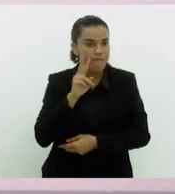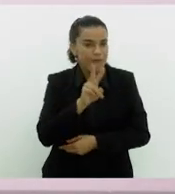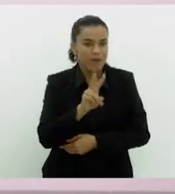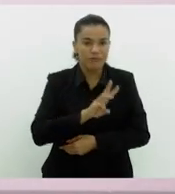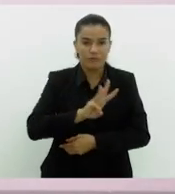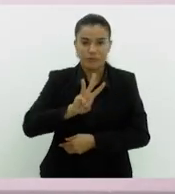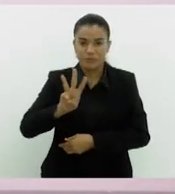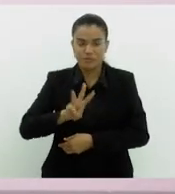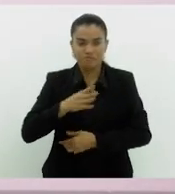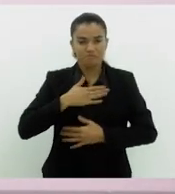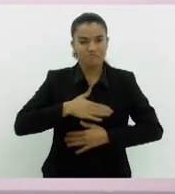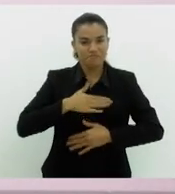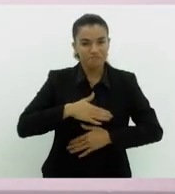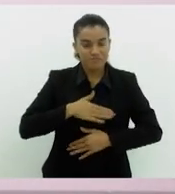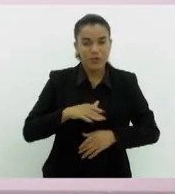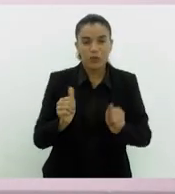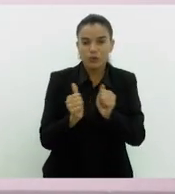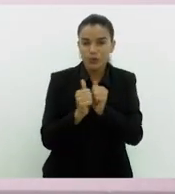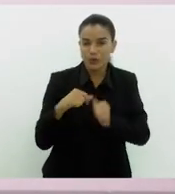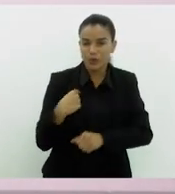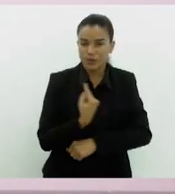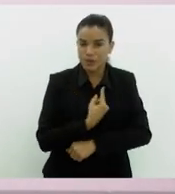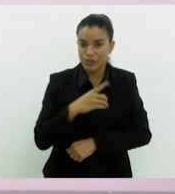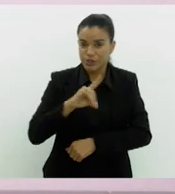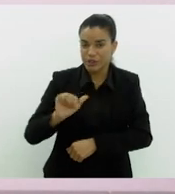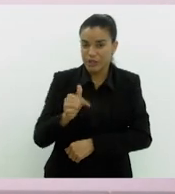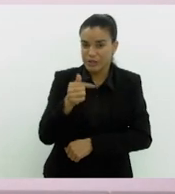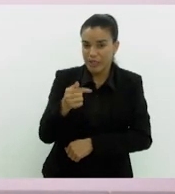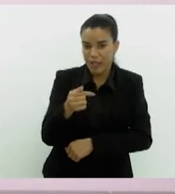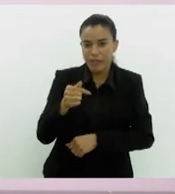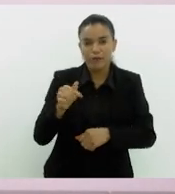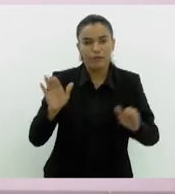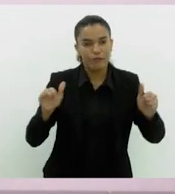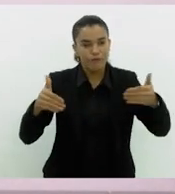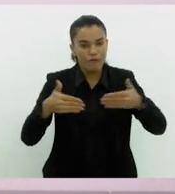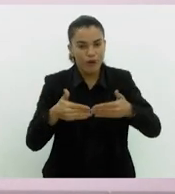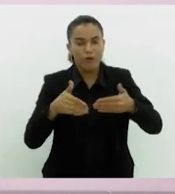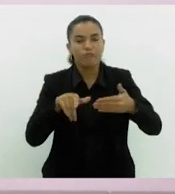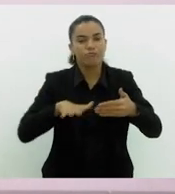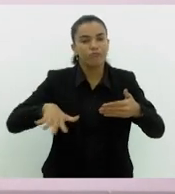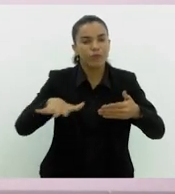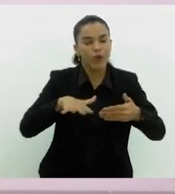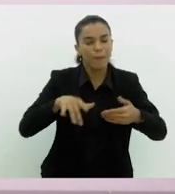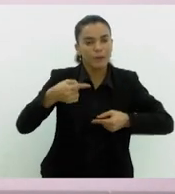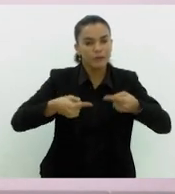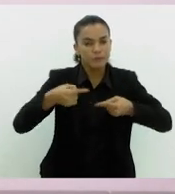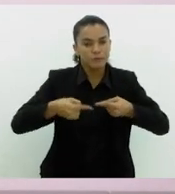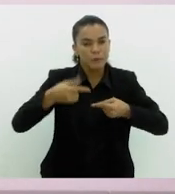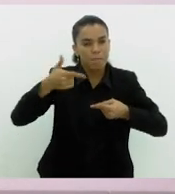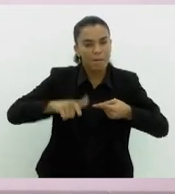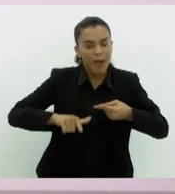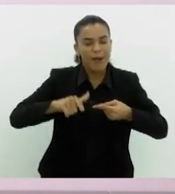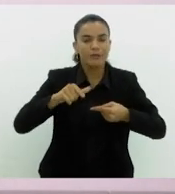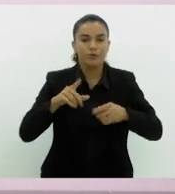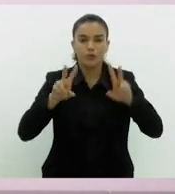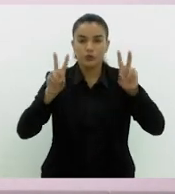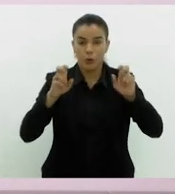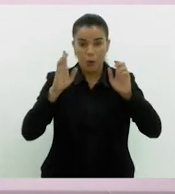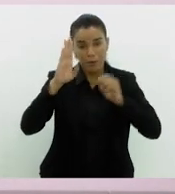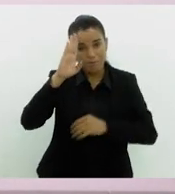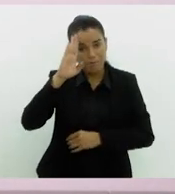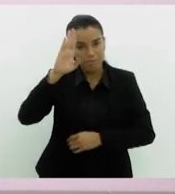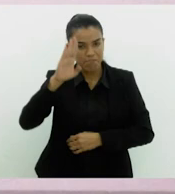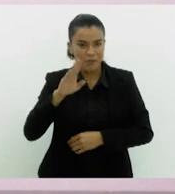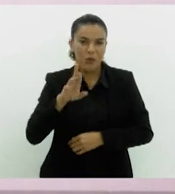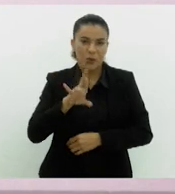esses dados, mas também para estar junto com a gente no dia 7, no fórum. Vai ser um espaço para a gente discutir um pouco mais sobre essas prioridades para o Rio, e a